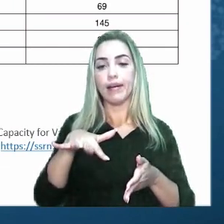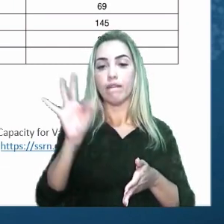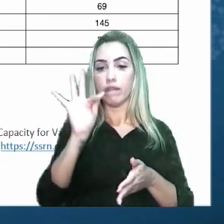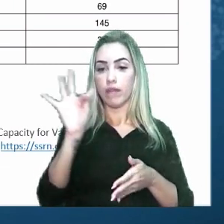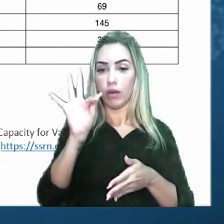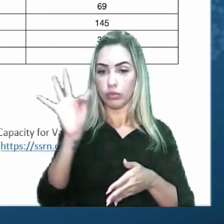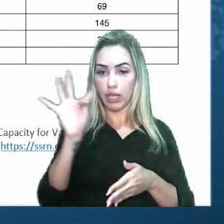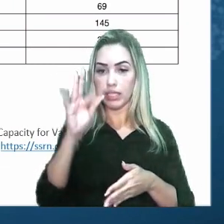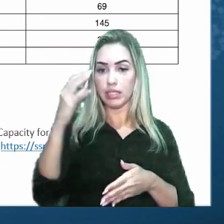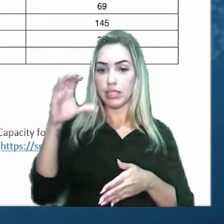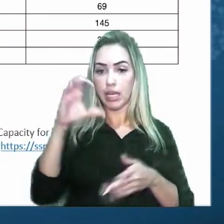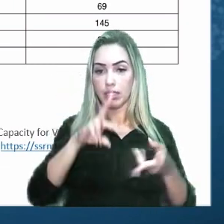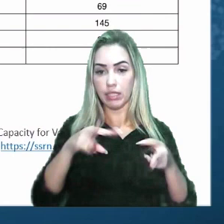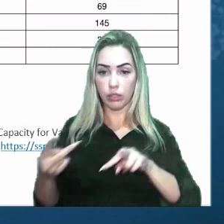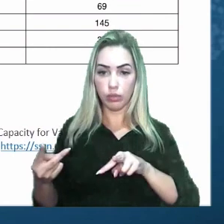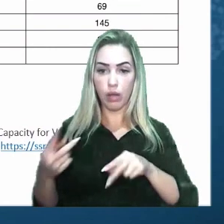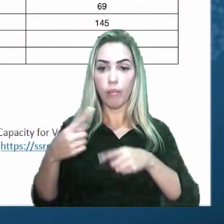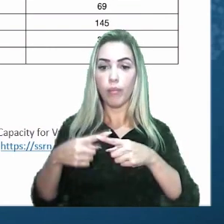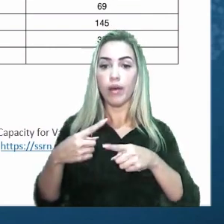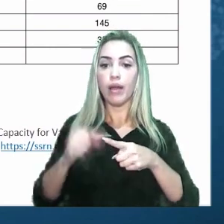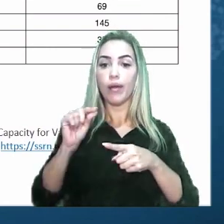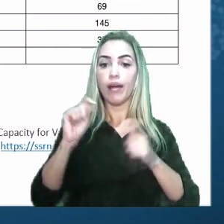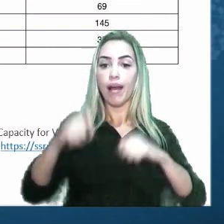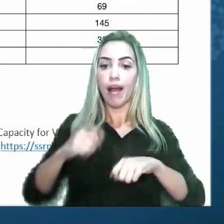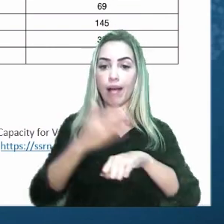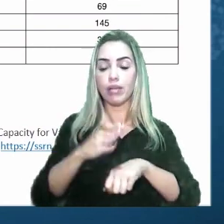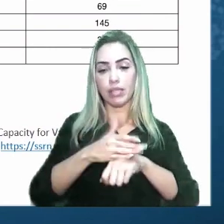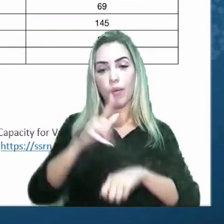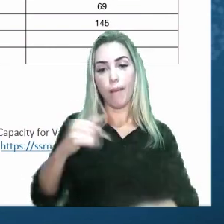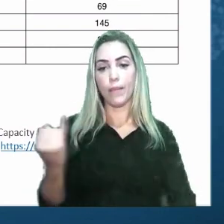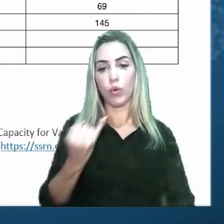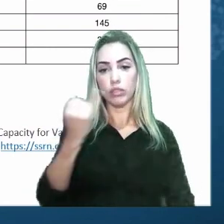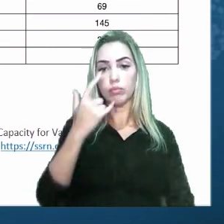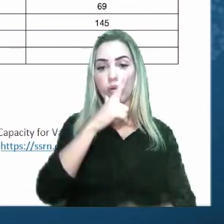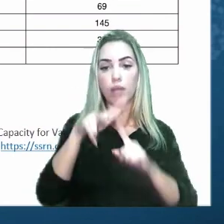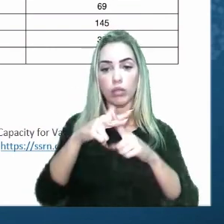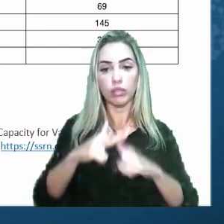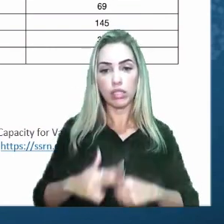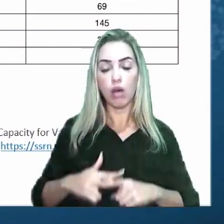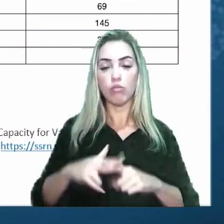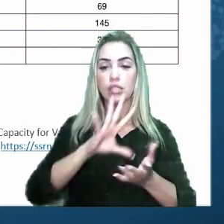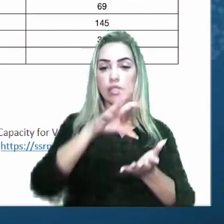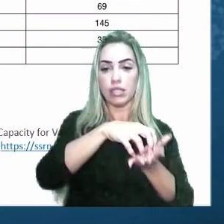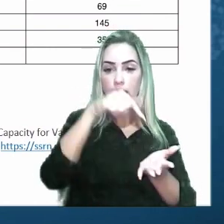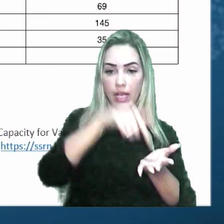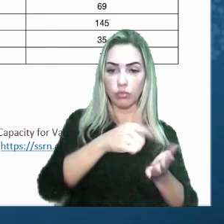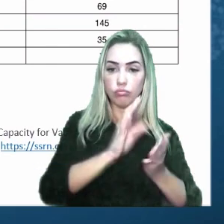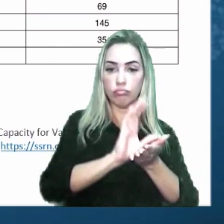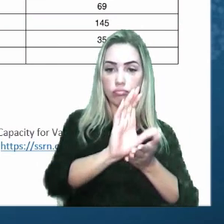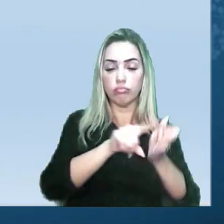ciência translacional, porque a capacitação é muito importante para a manutenção dos centros de investigação